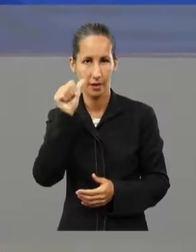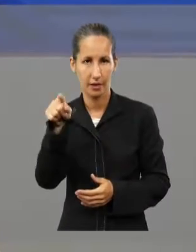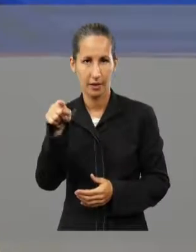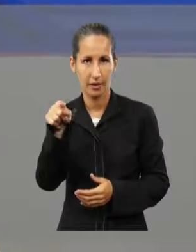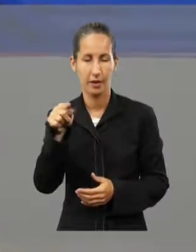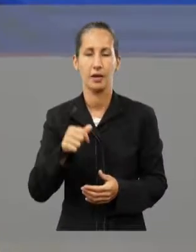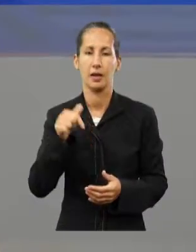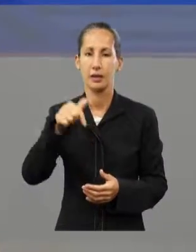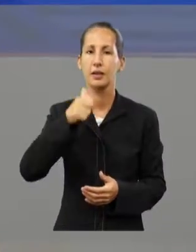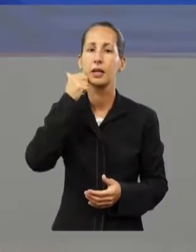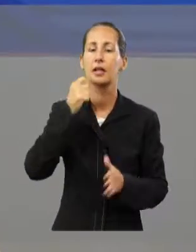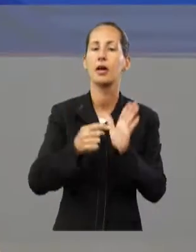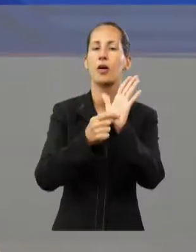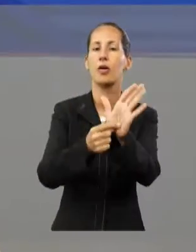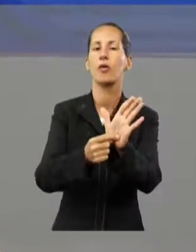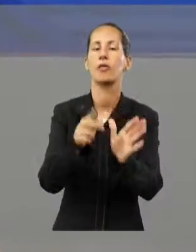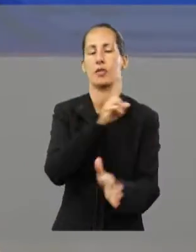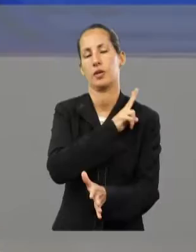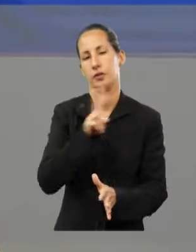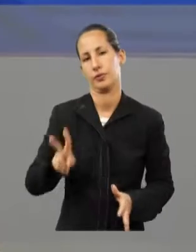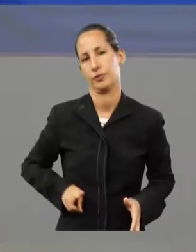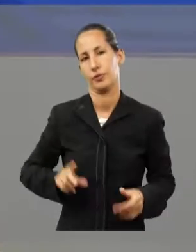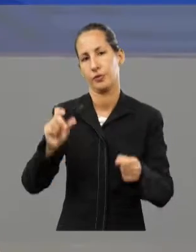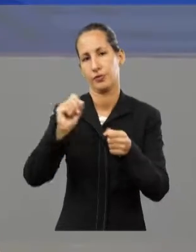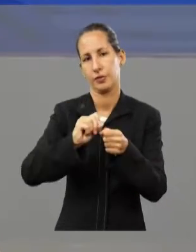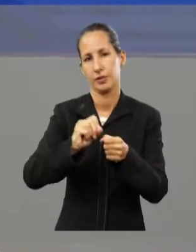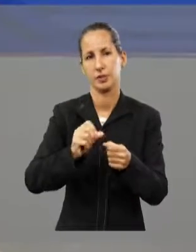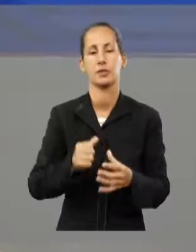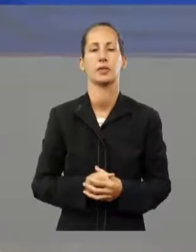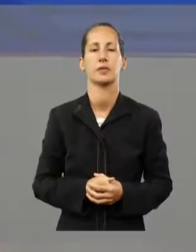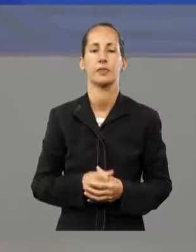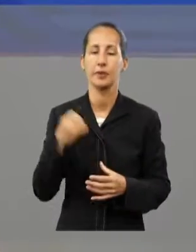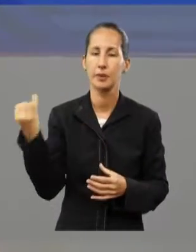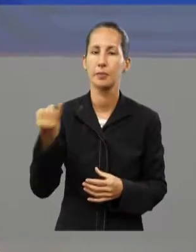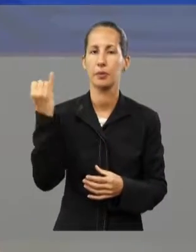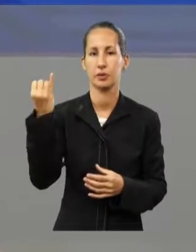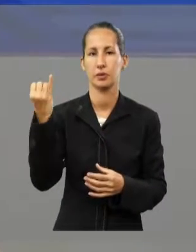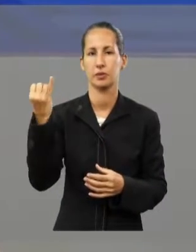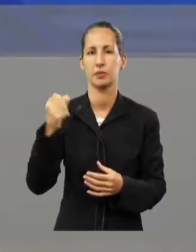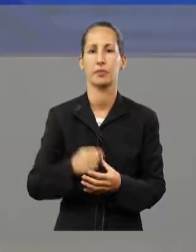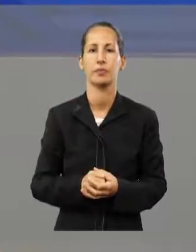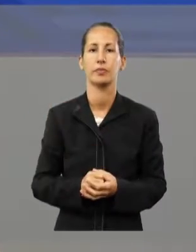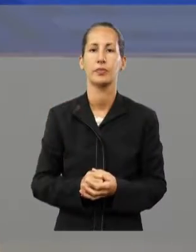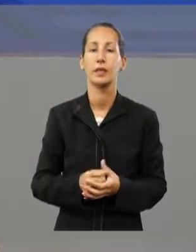É bom o Natal, o que eu fiz como vereador. Isso é muito importante.